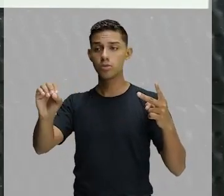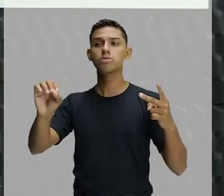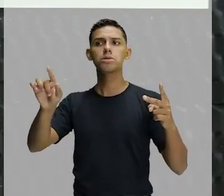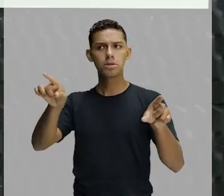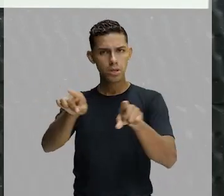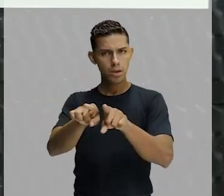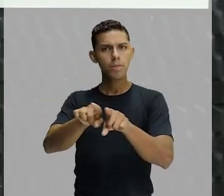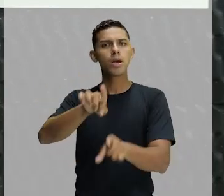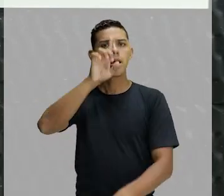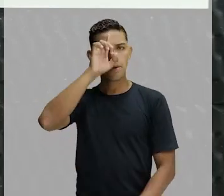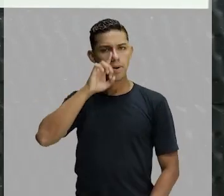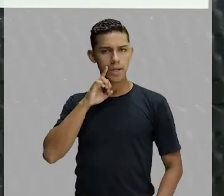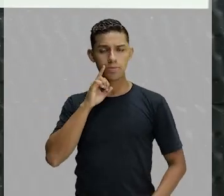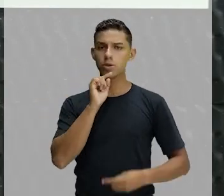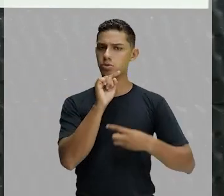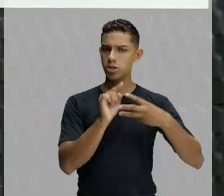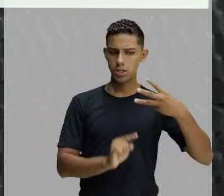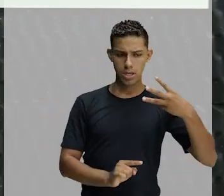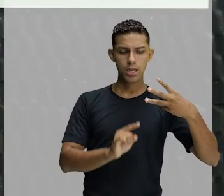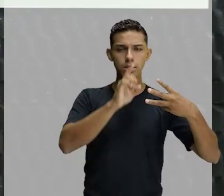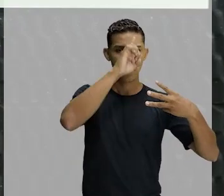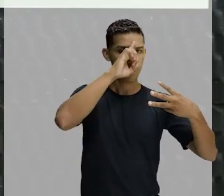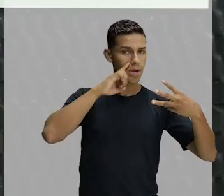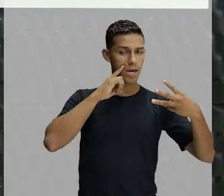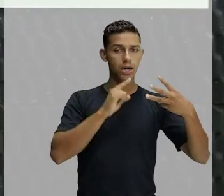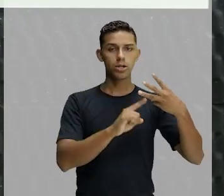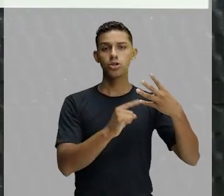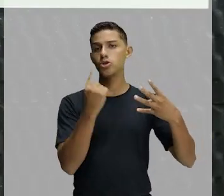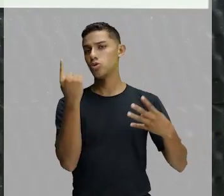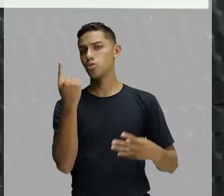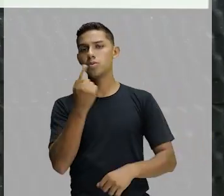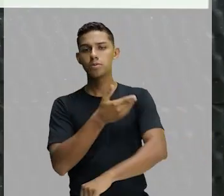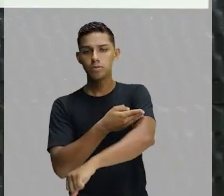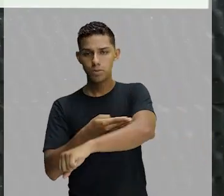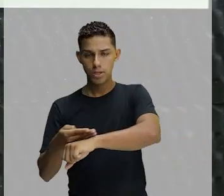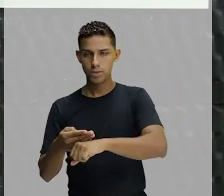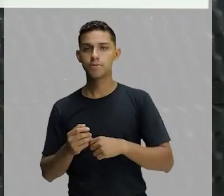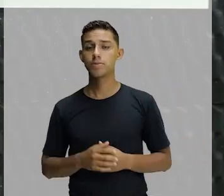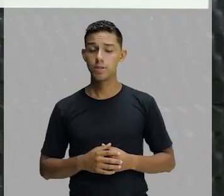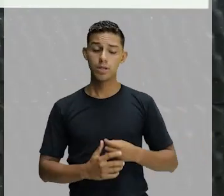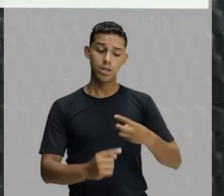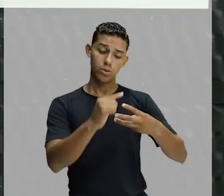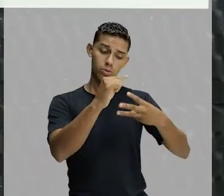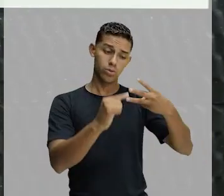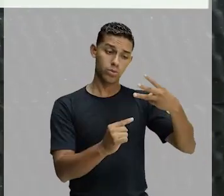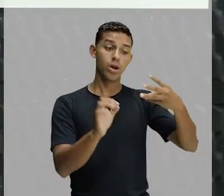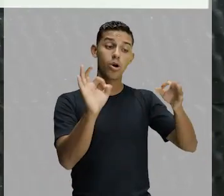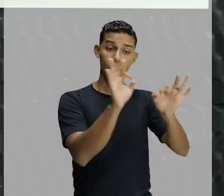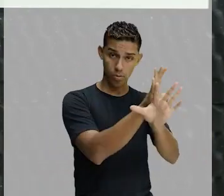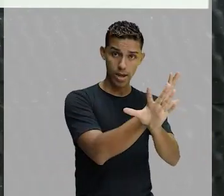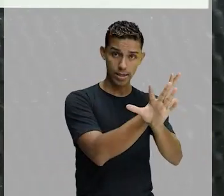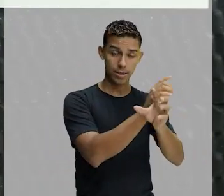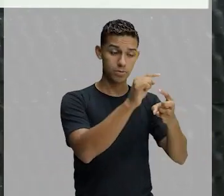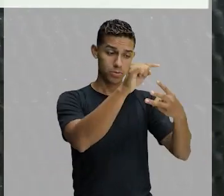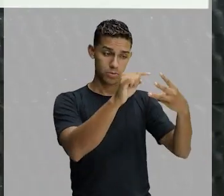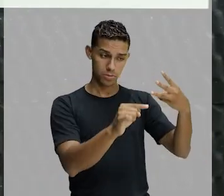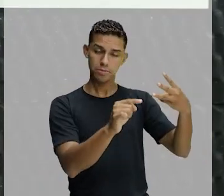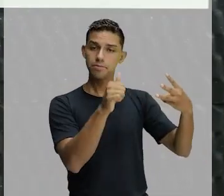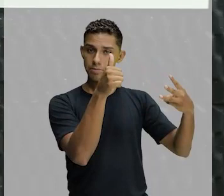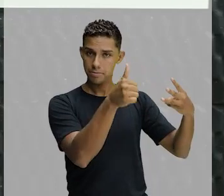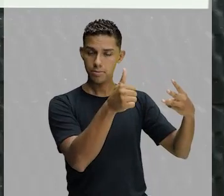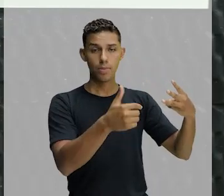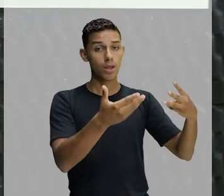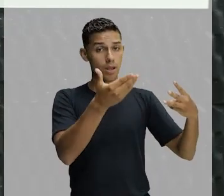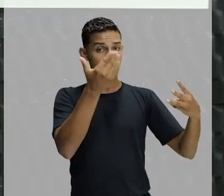amarelos para um indivíduo branco. Então, ali era a dominância completa. Aqui não. Aqui eu tenho dominância incompleta, certo?